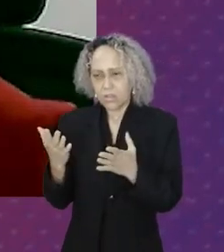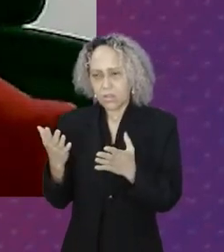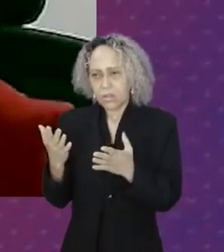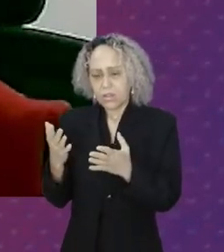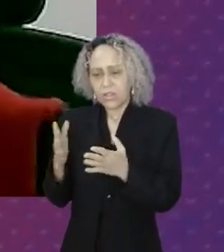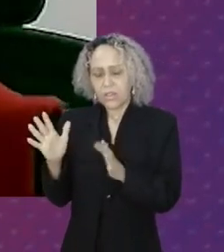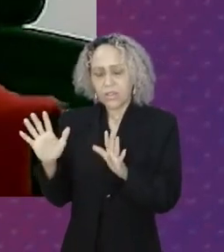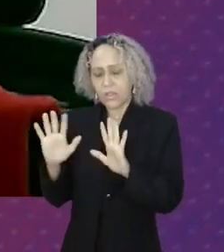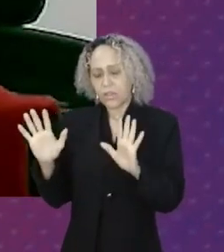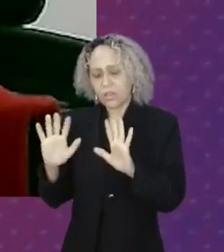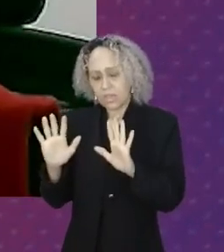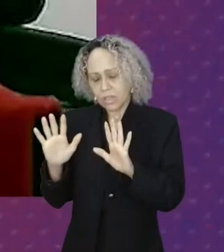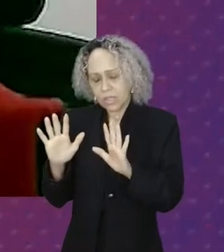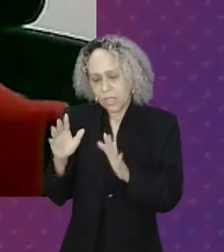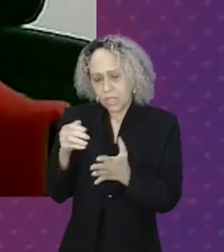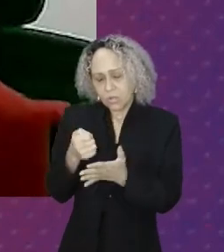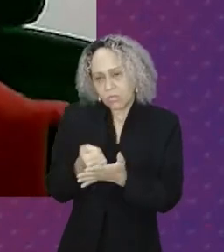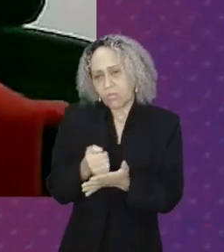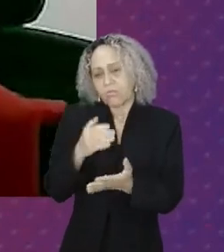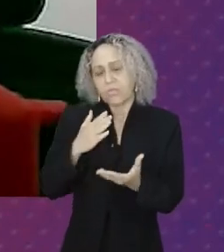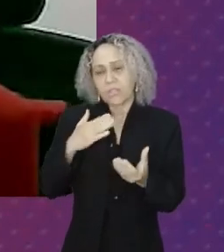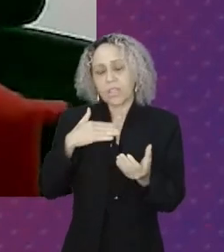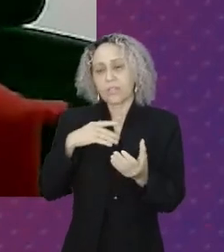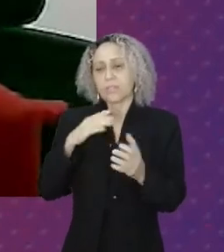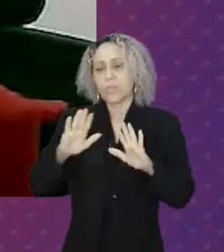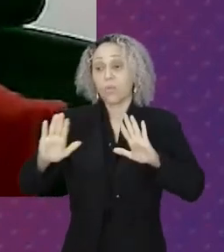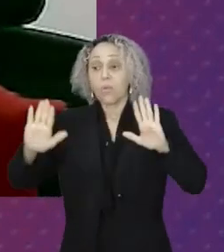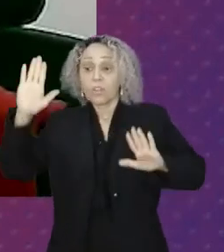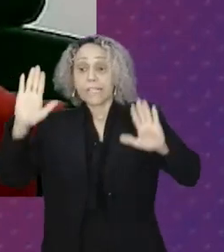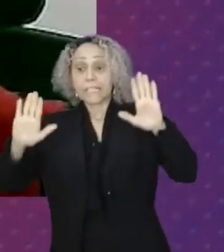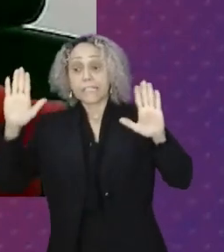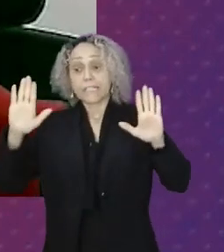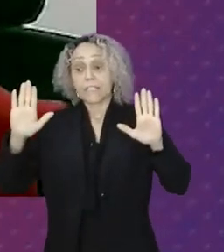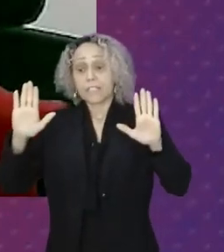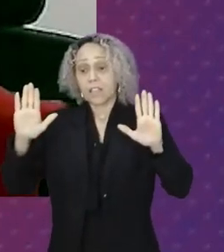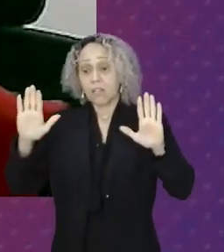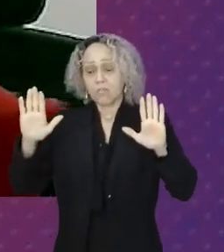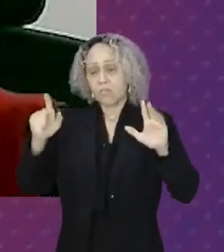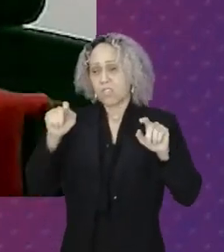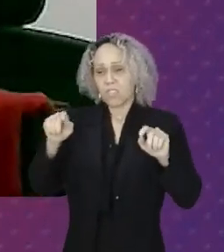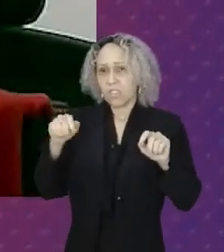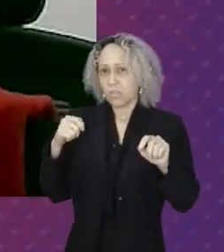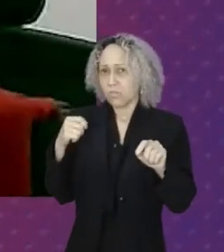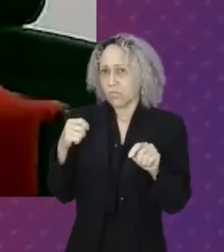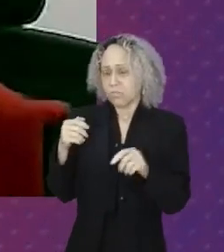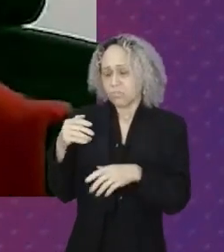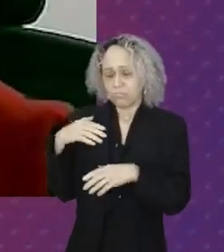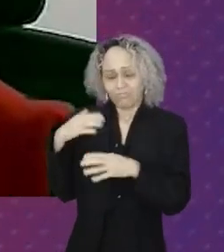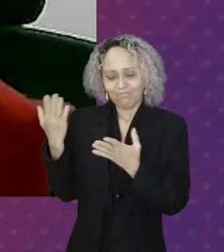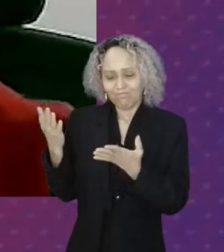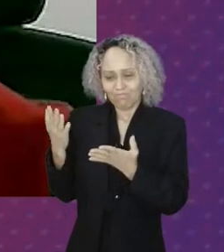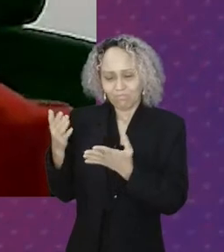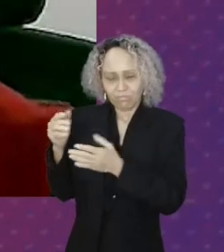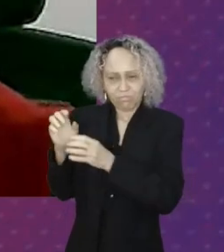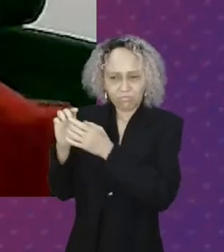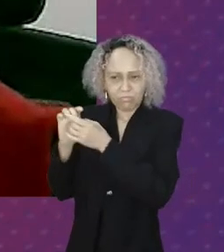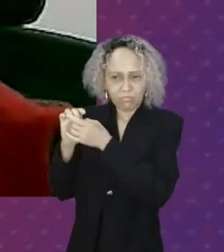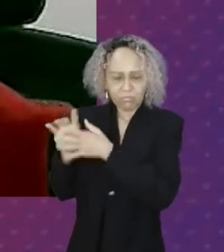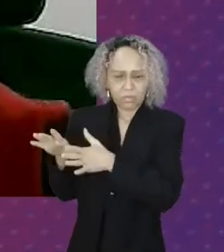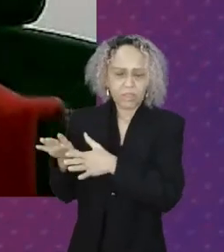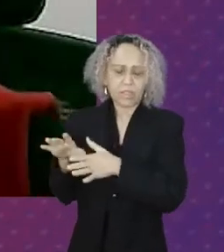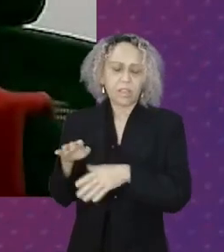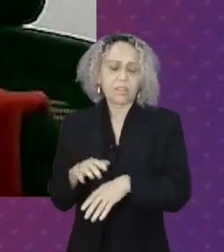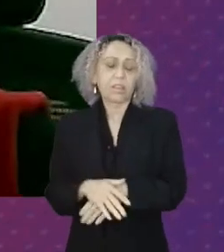A Comissão de Ética juntou os 2 fatos e a Câmara de Vereadores cassou o mandato com base nesses 2